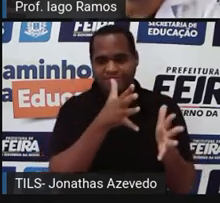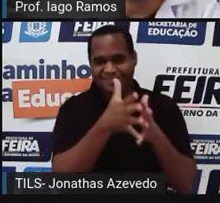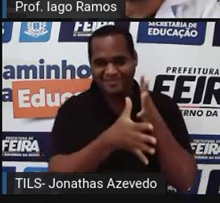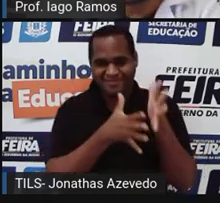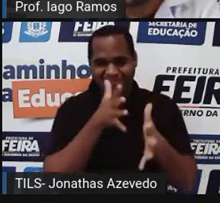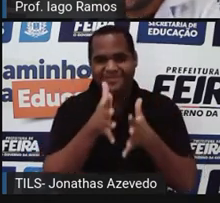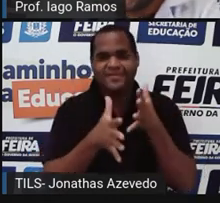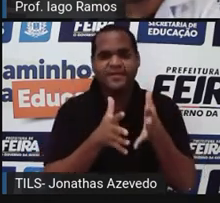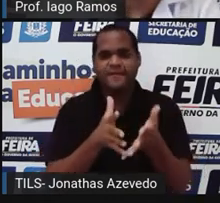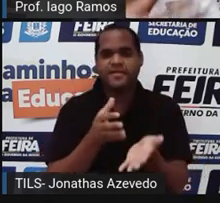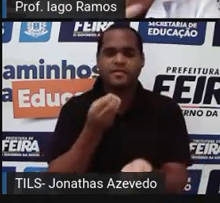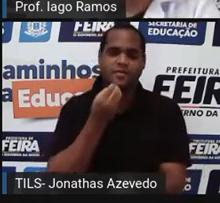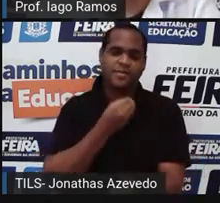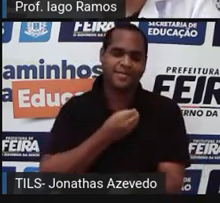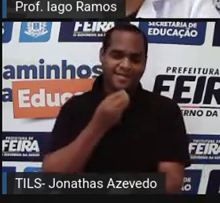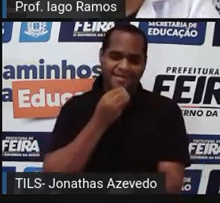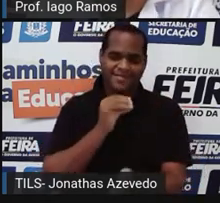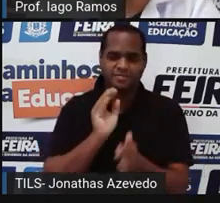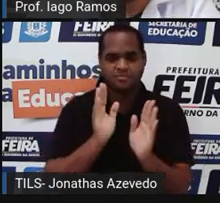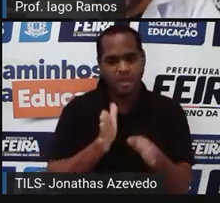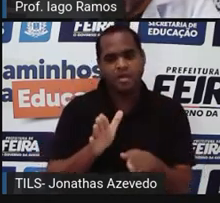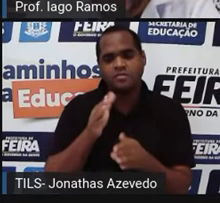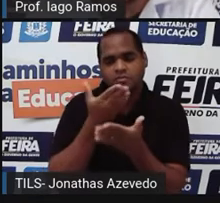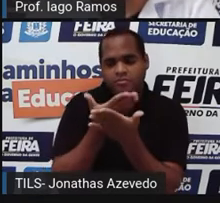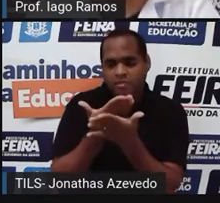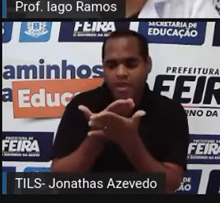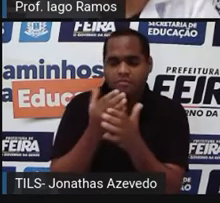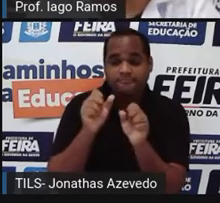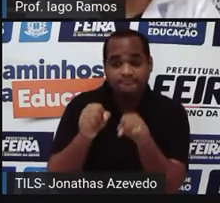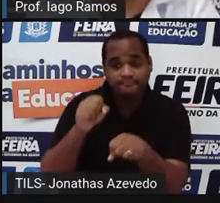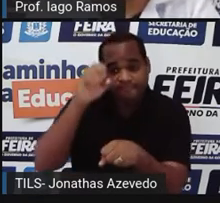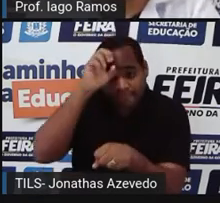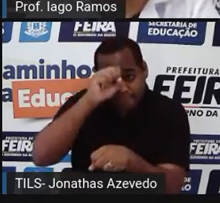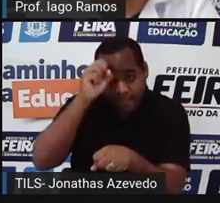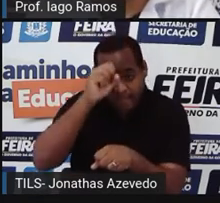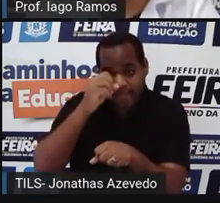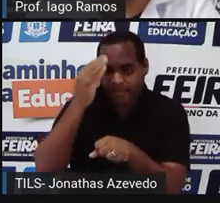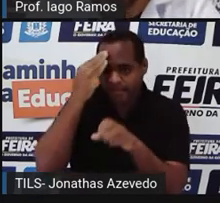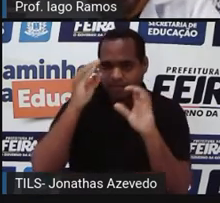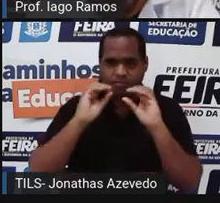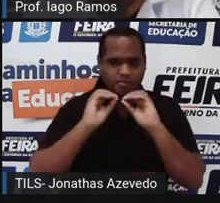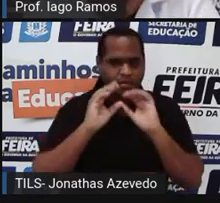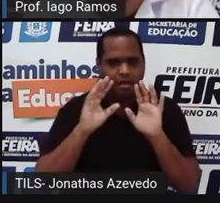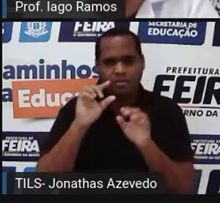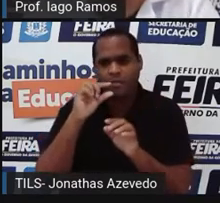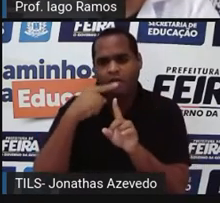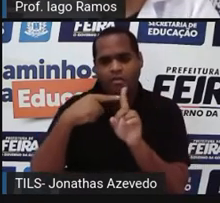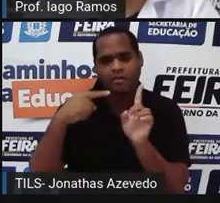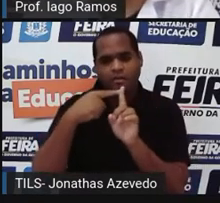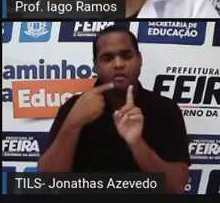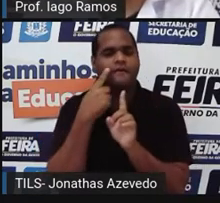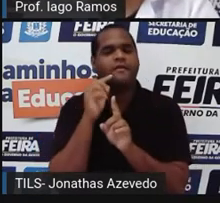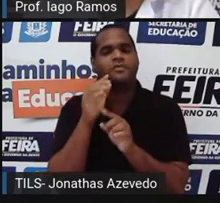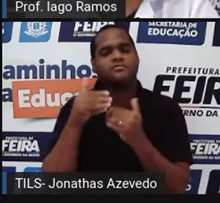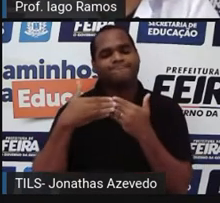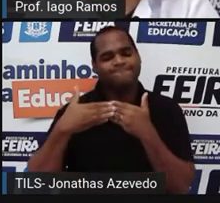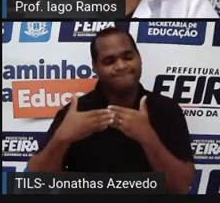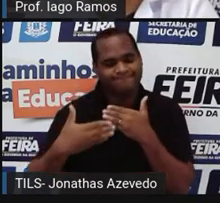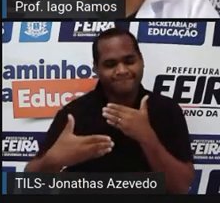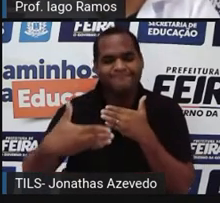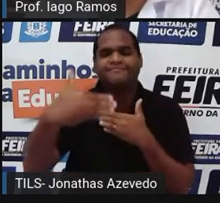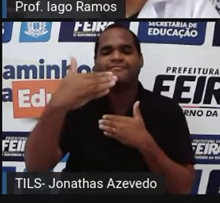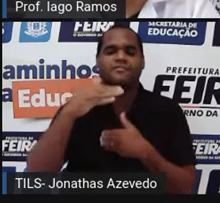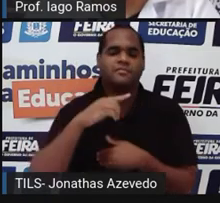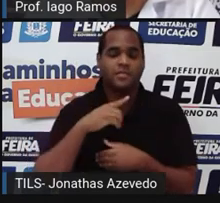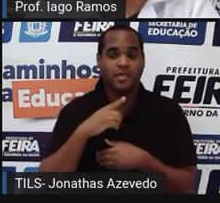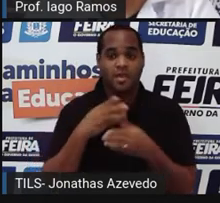oportunidade de estudar e que você talvez não tenha entendido direitinho, certo? Então vamos avançar. E